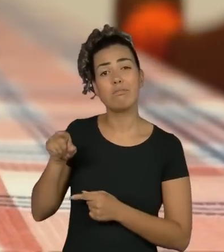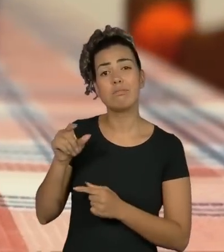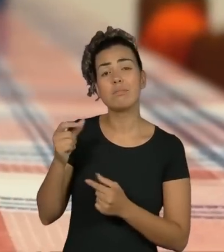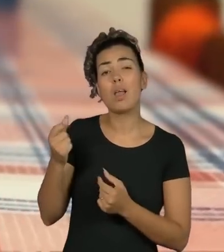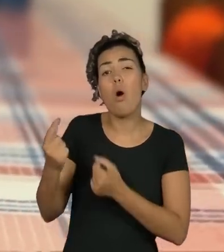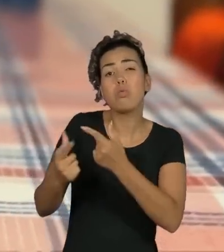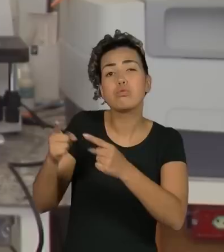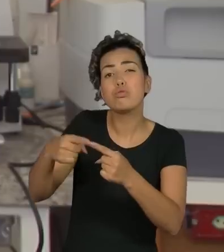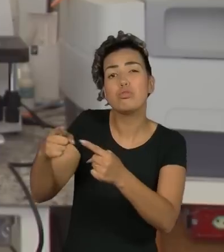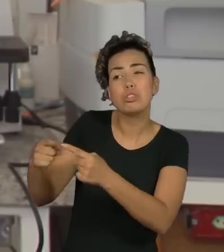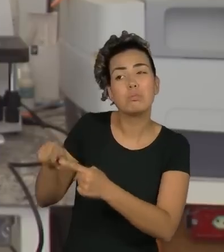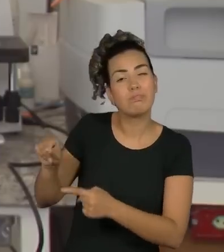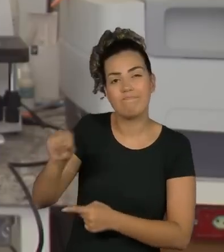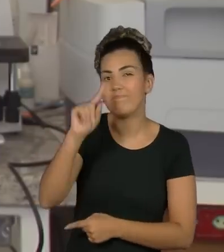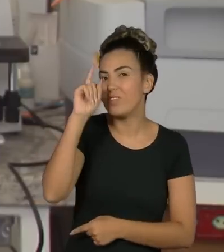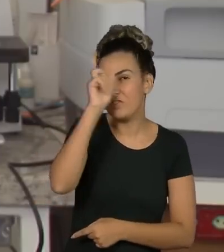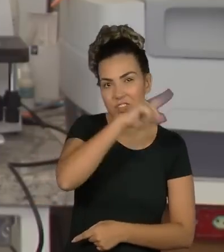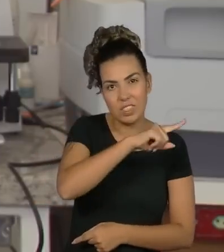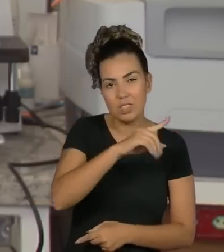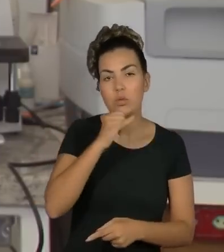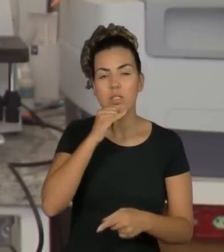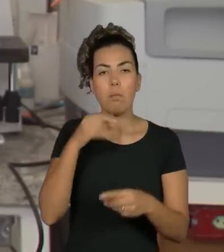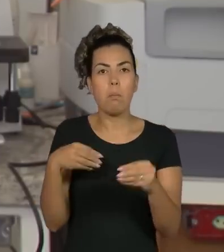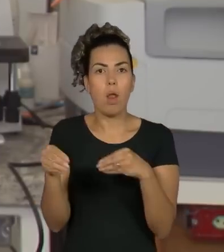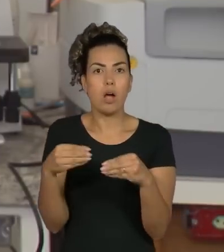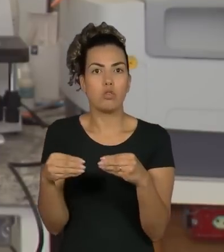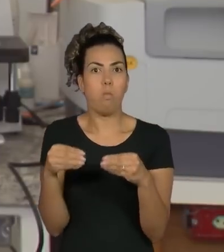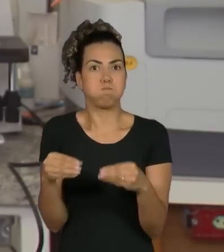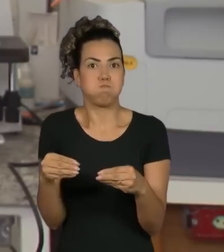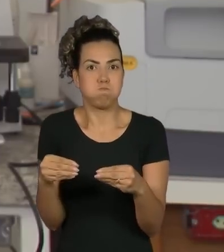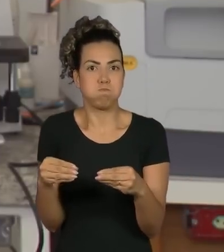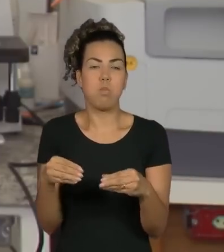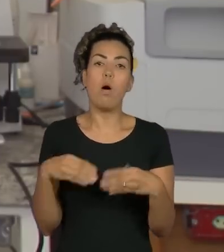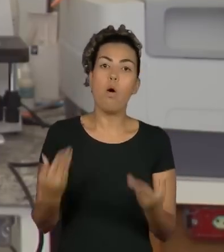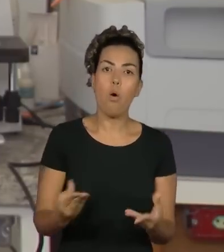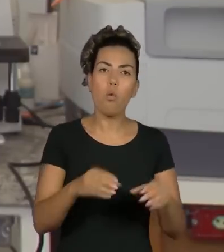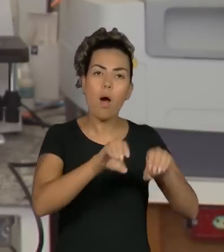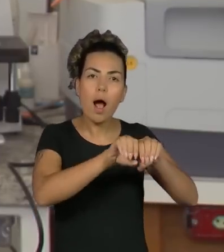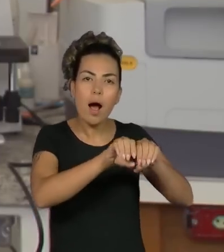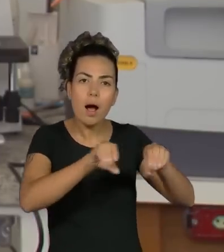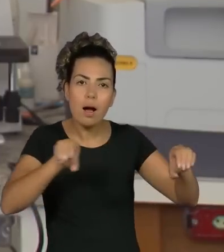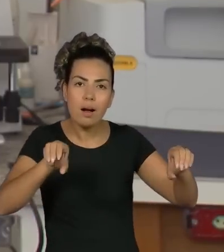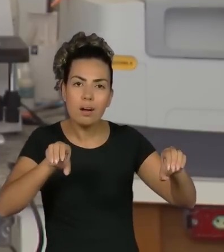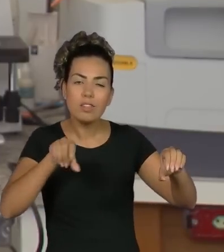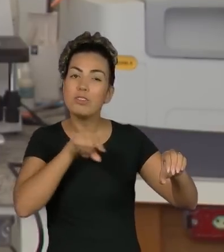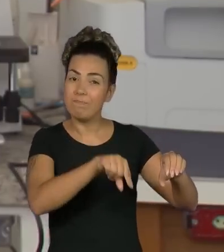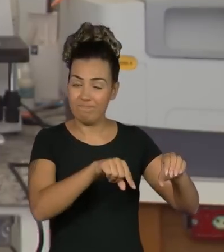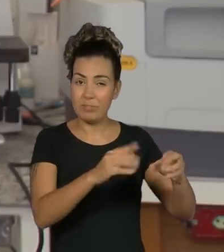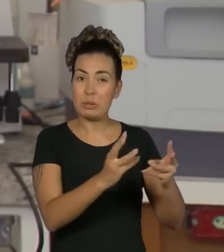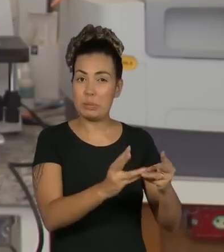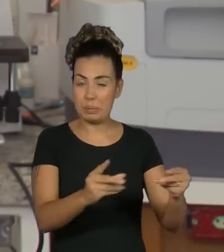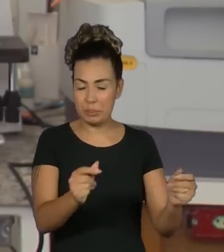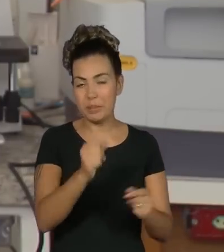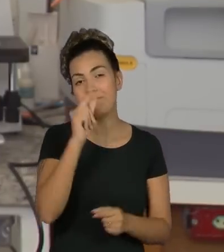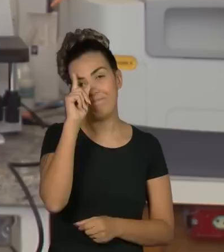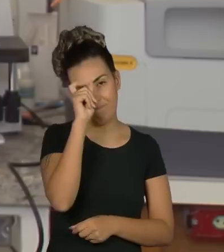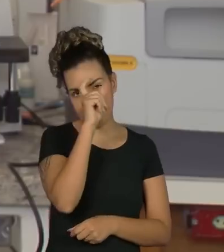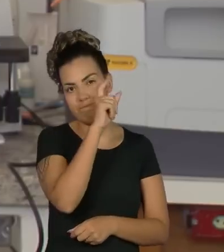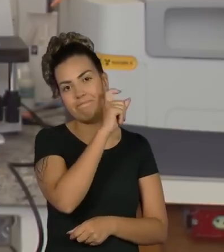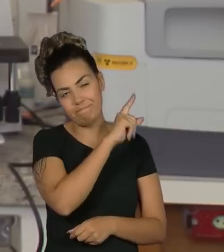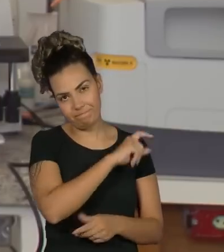de biodegradação, como o polietileno, o PVC, né, são plásticos mais difíceis de serem degradados